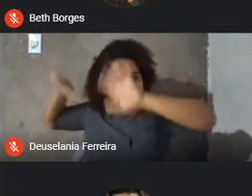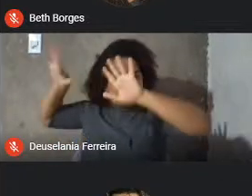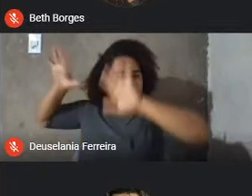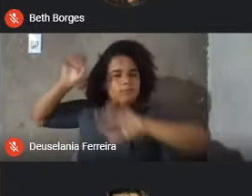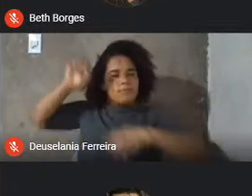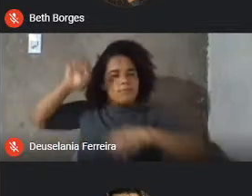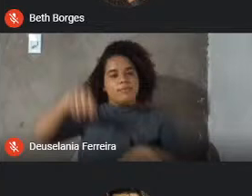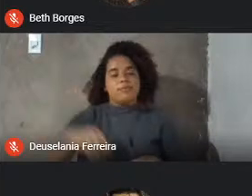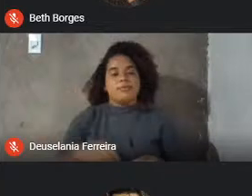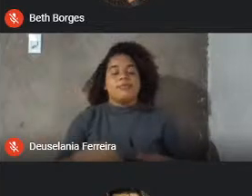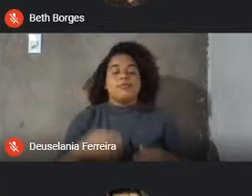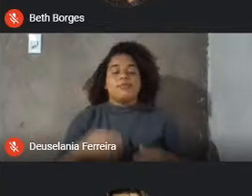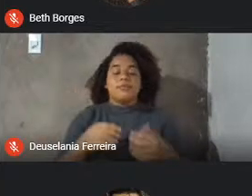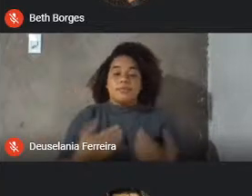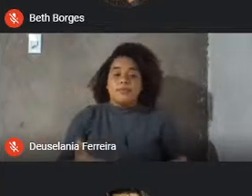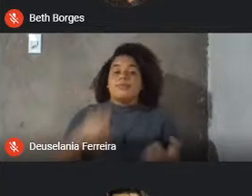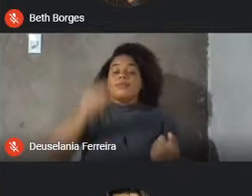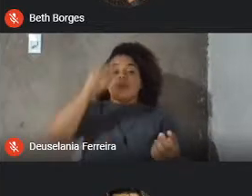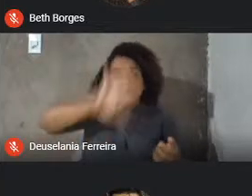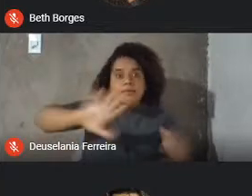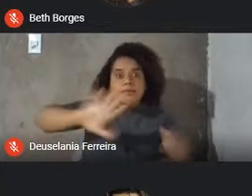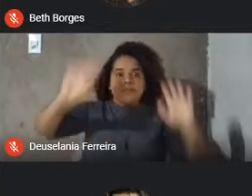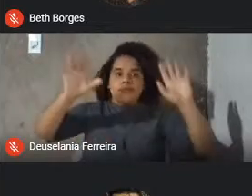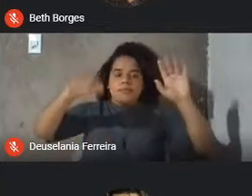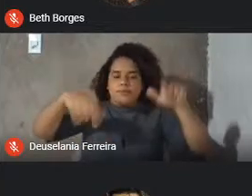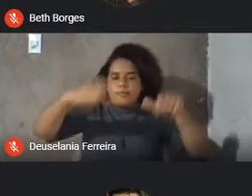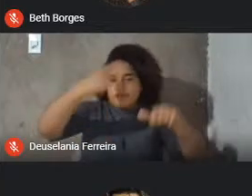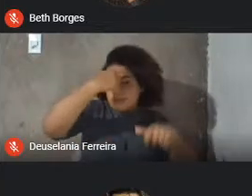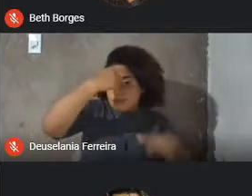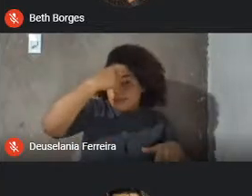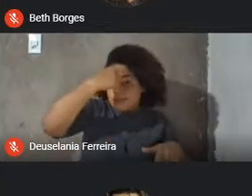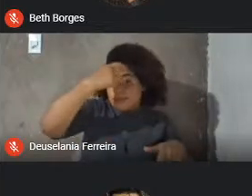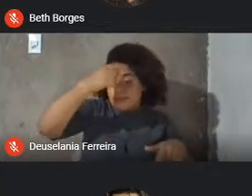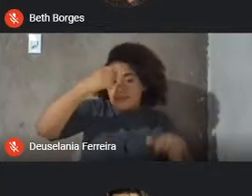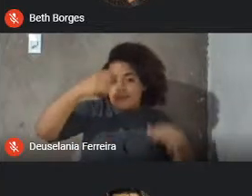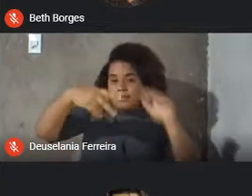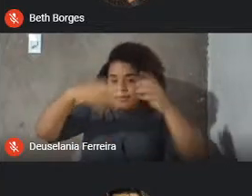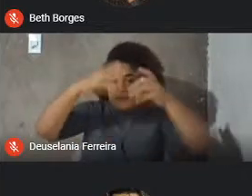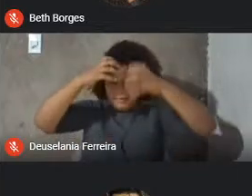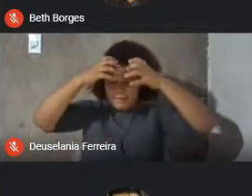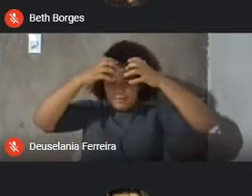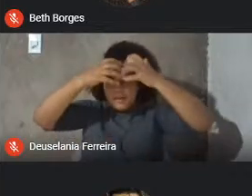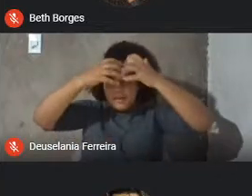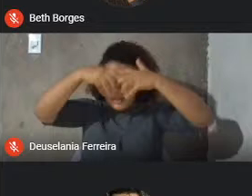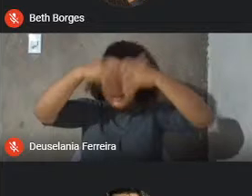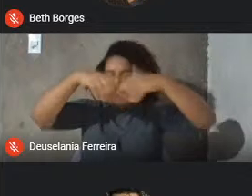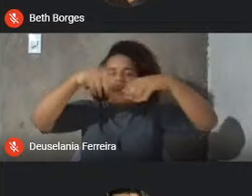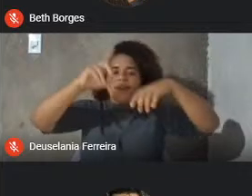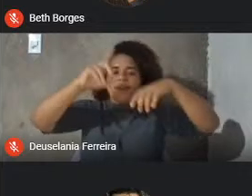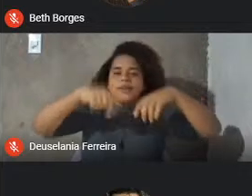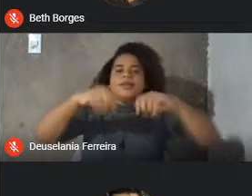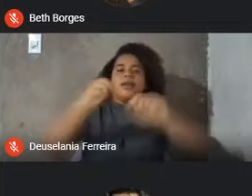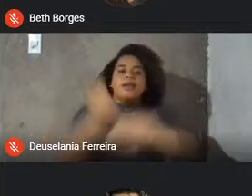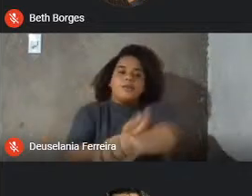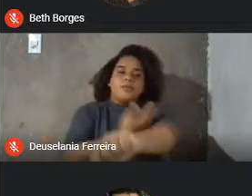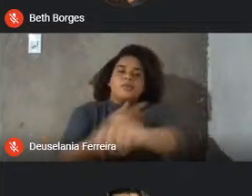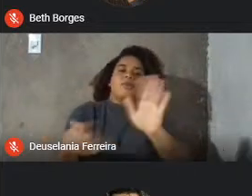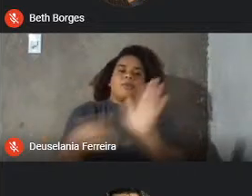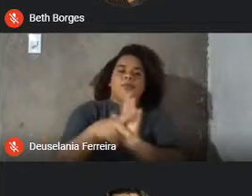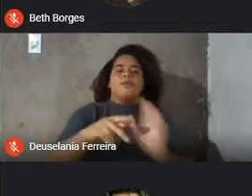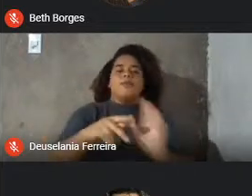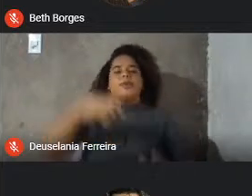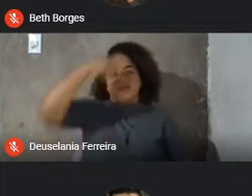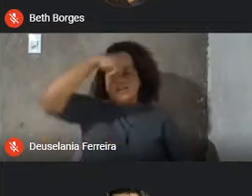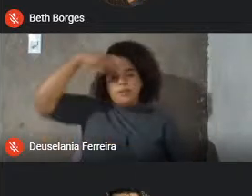tá, Rafael? As imagens mentais e as emoções são a matéria-prima da hipnoterapia. Então, imagem mental e emoção